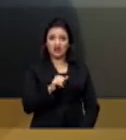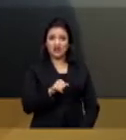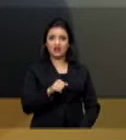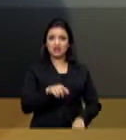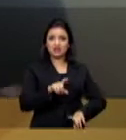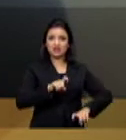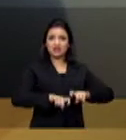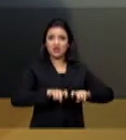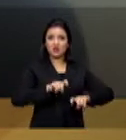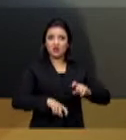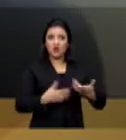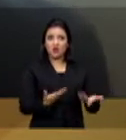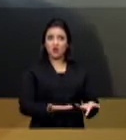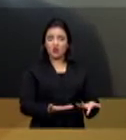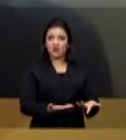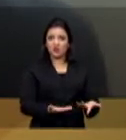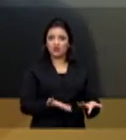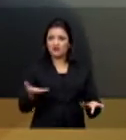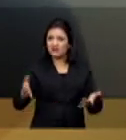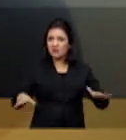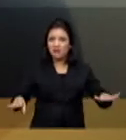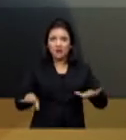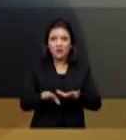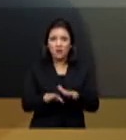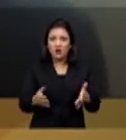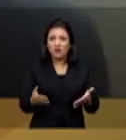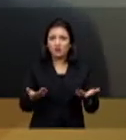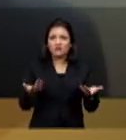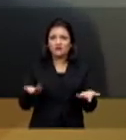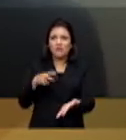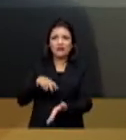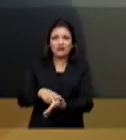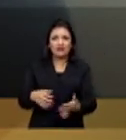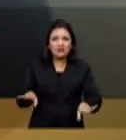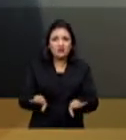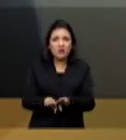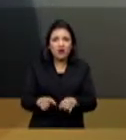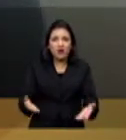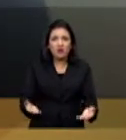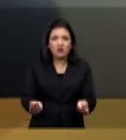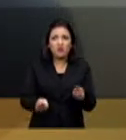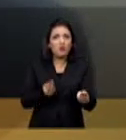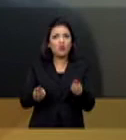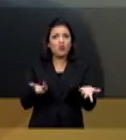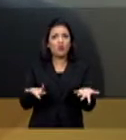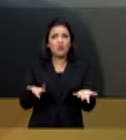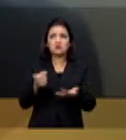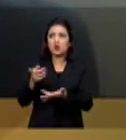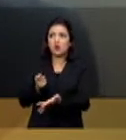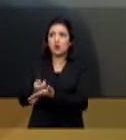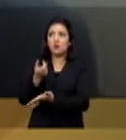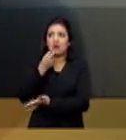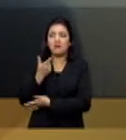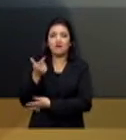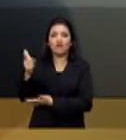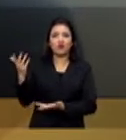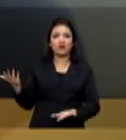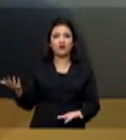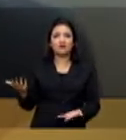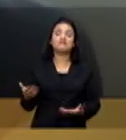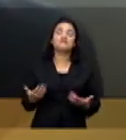desproporcionalidade. Estamos no âmbito dos bens jurídicos individuais. Mas se vamos para os bens jurídicos difusos, também há